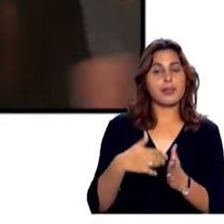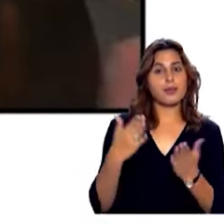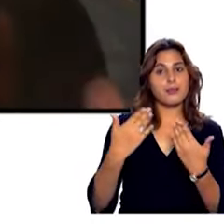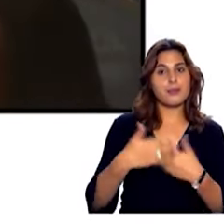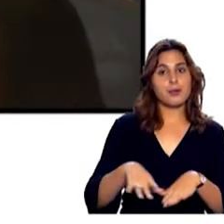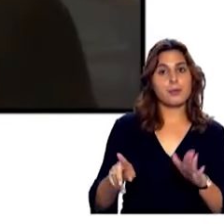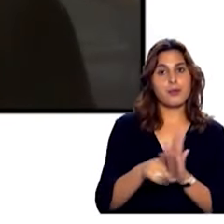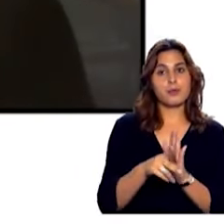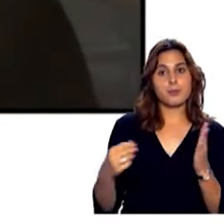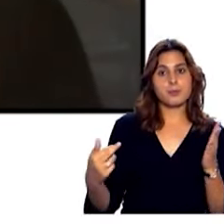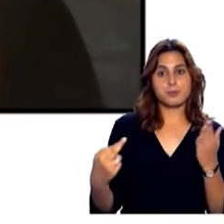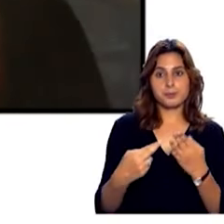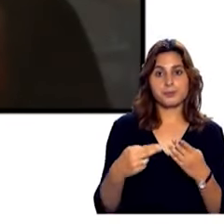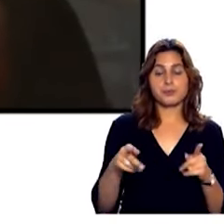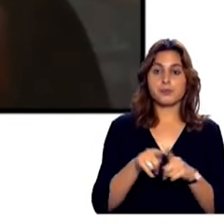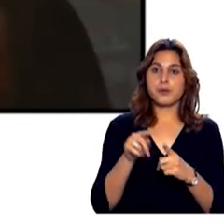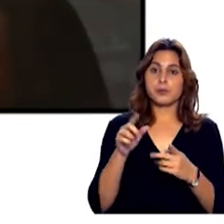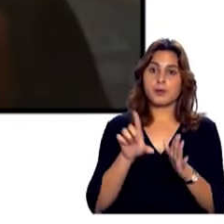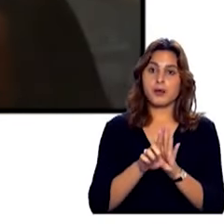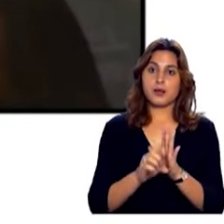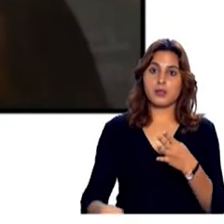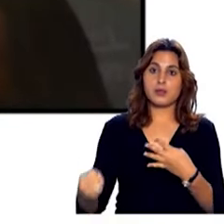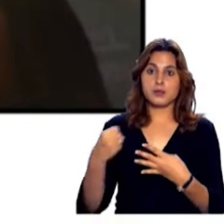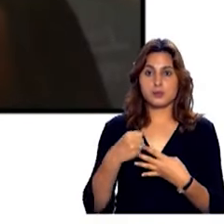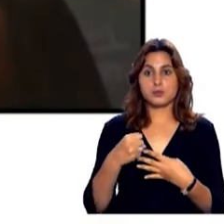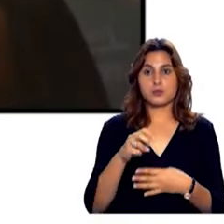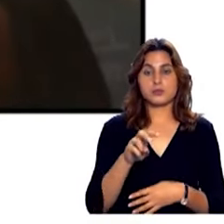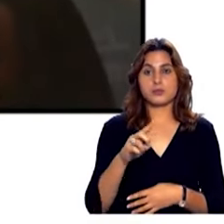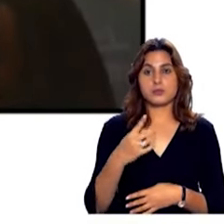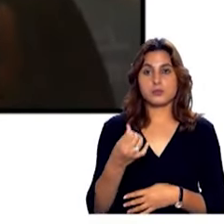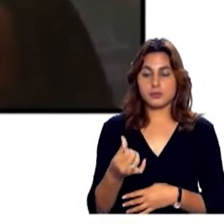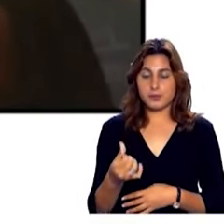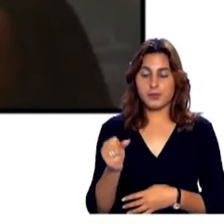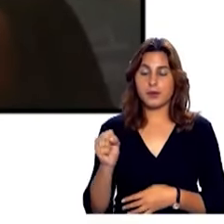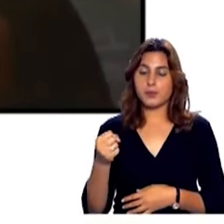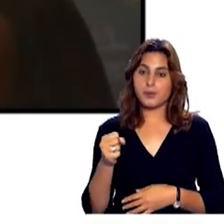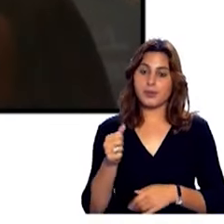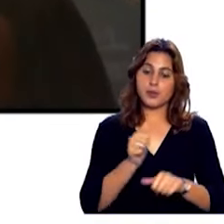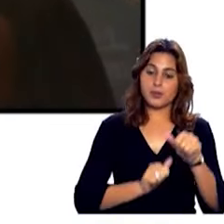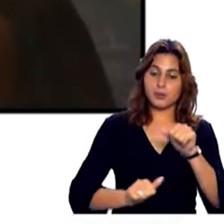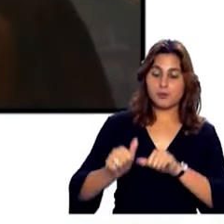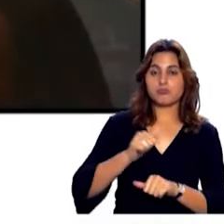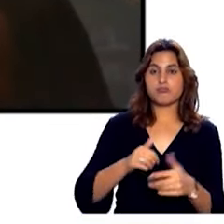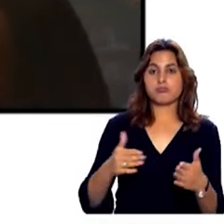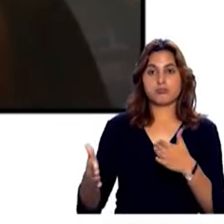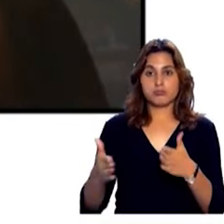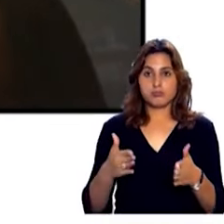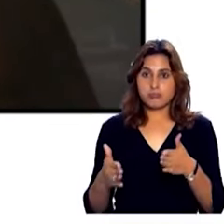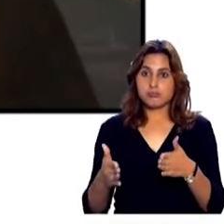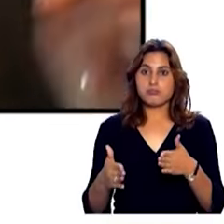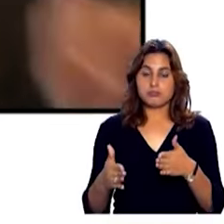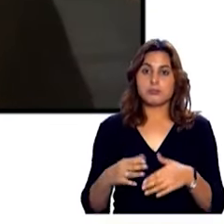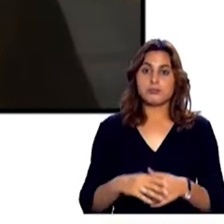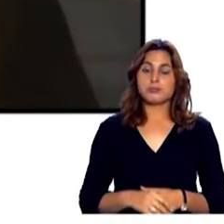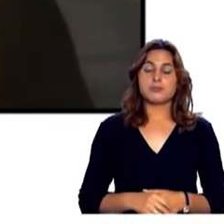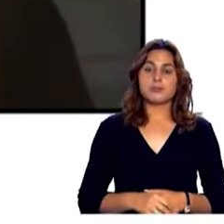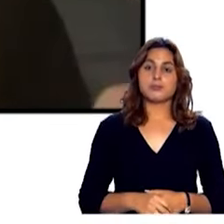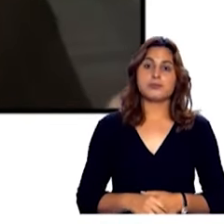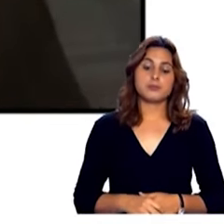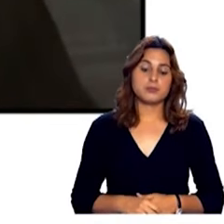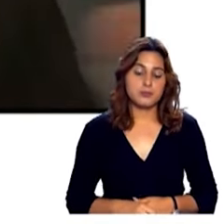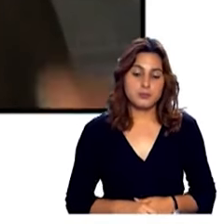né além da súmula 568 que foi editada no período de vacacio leges do nosso código e que